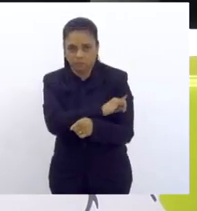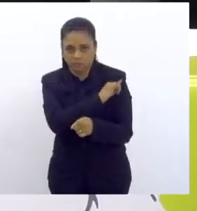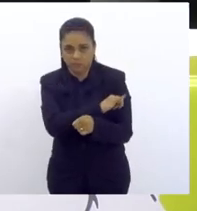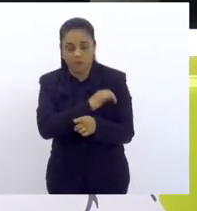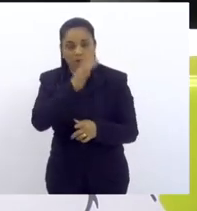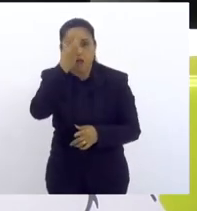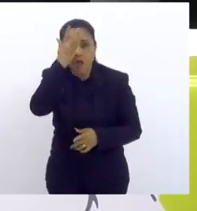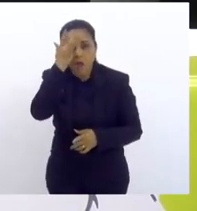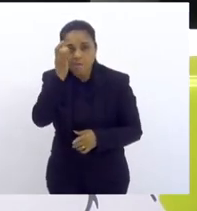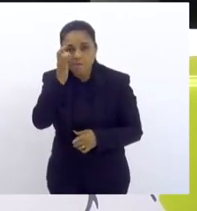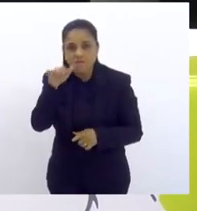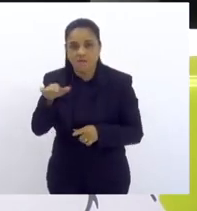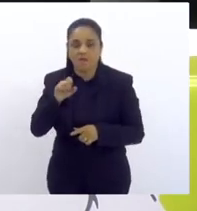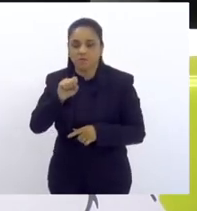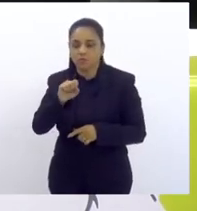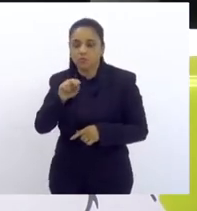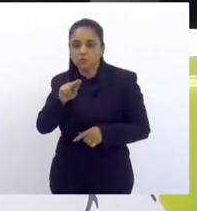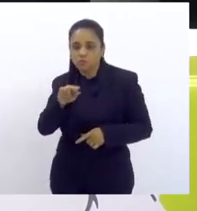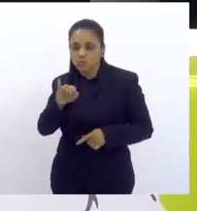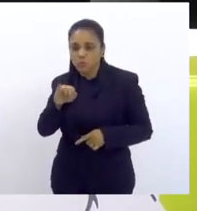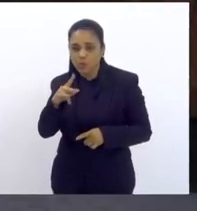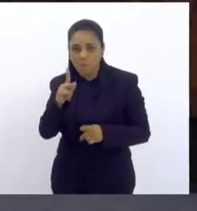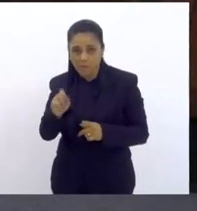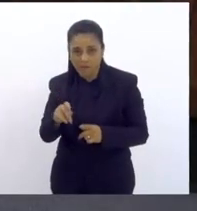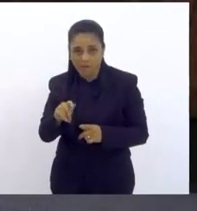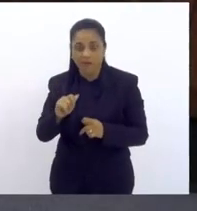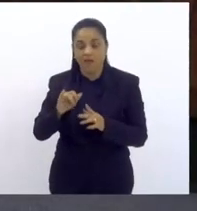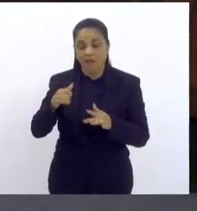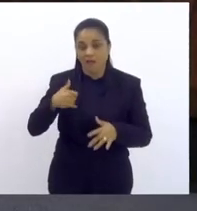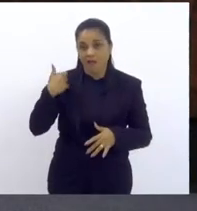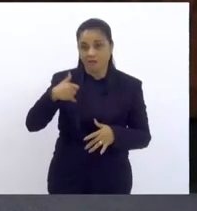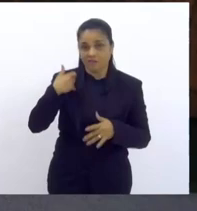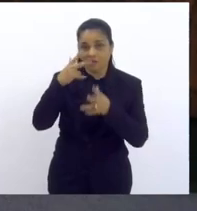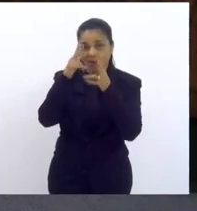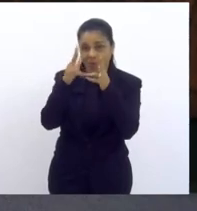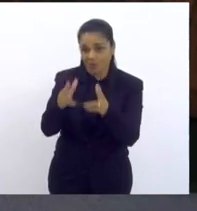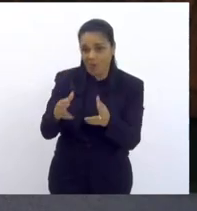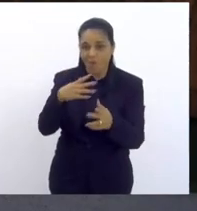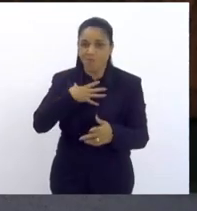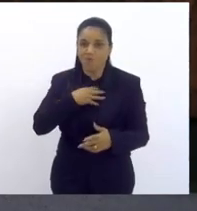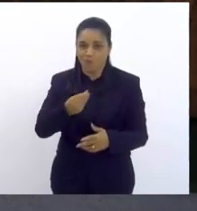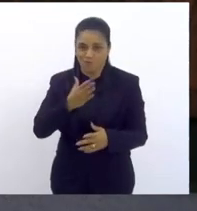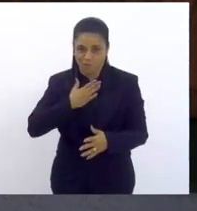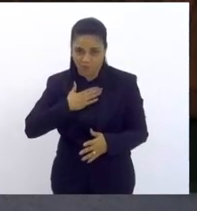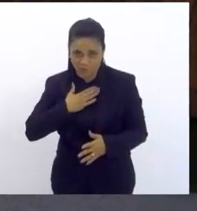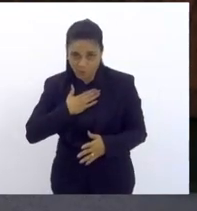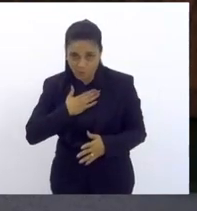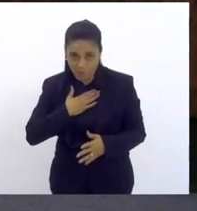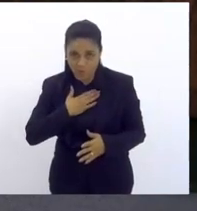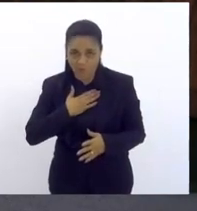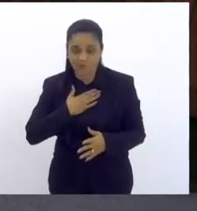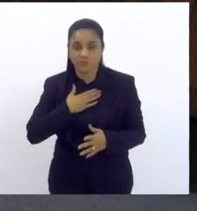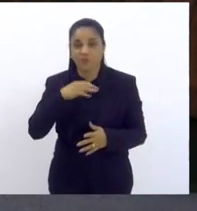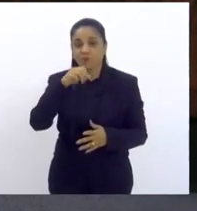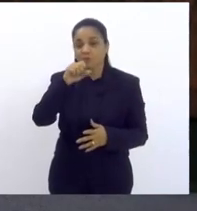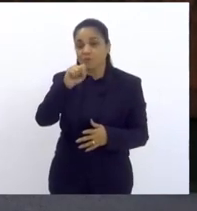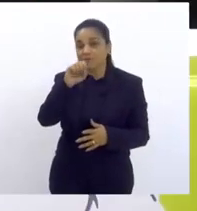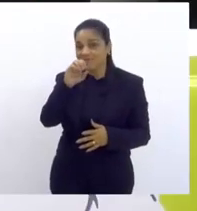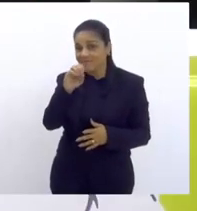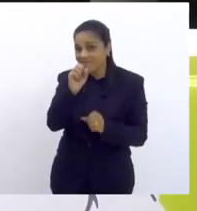faz aniversário junto com meu filho inclusive completa seus 80 anos de existência é uma associação